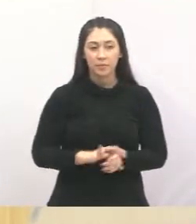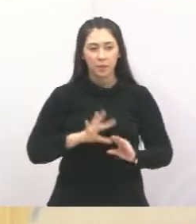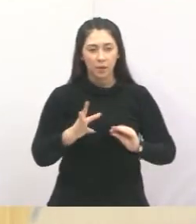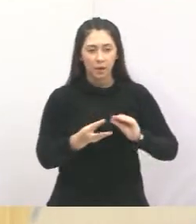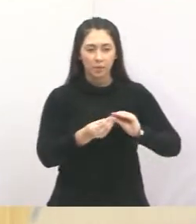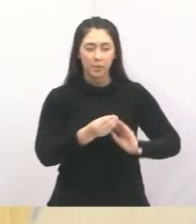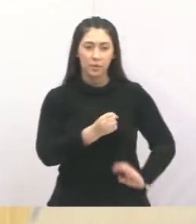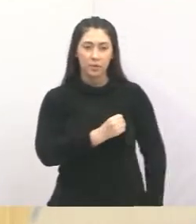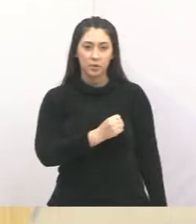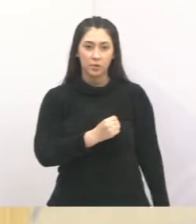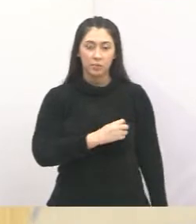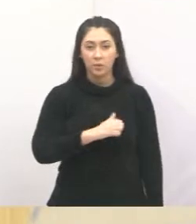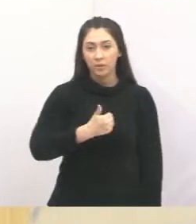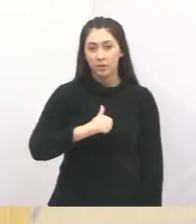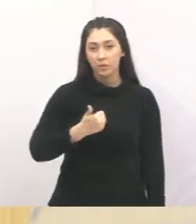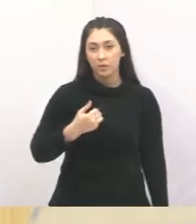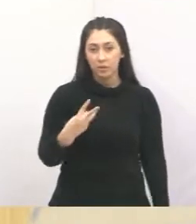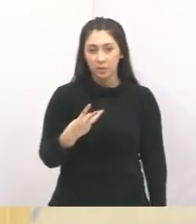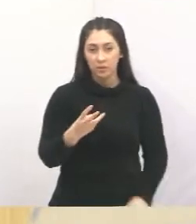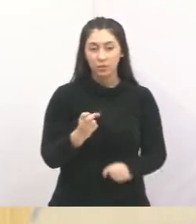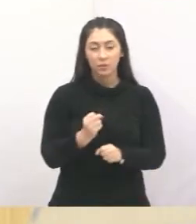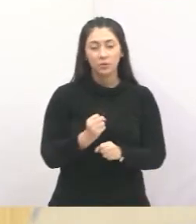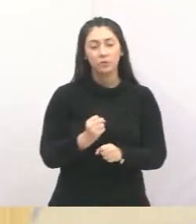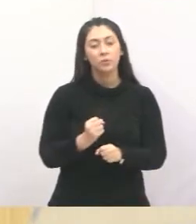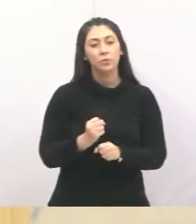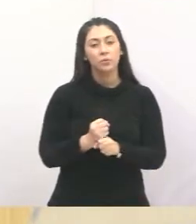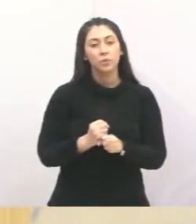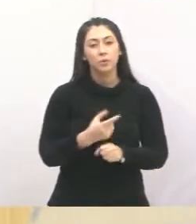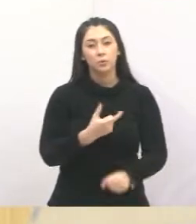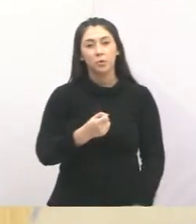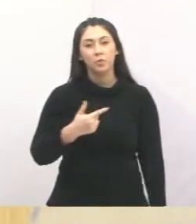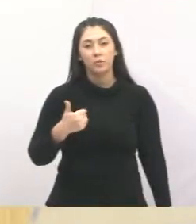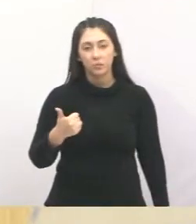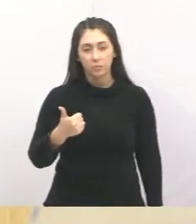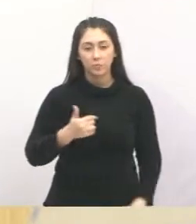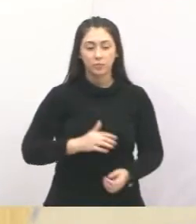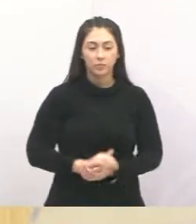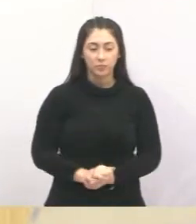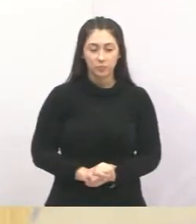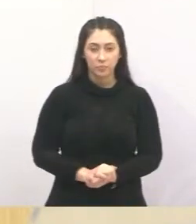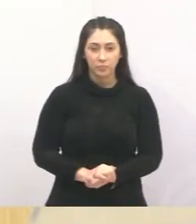número 113, de 8 de dezembro de 2021.